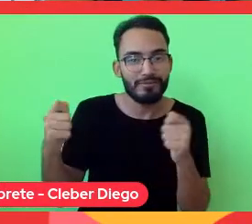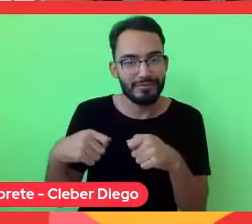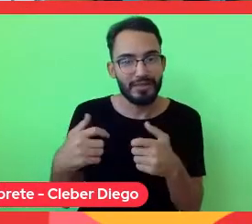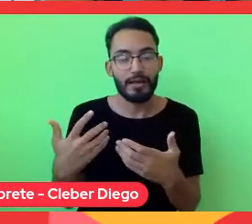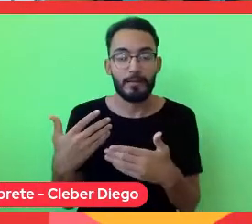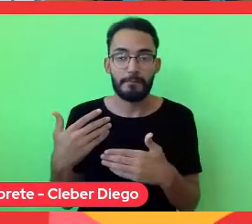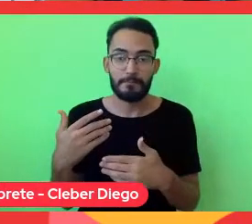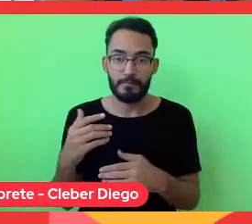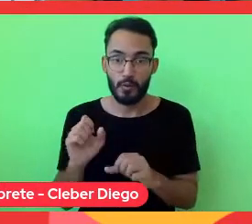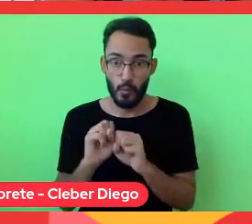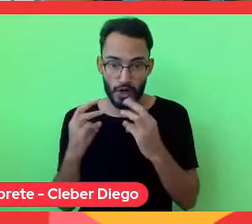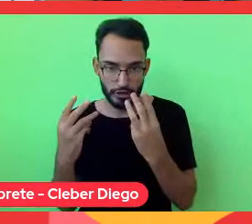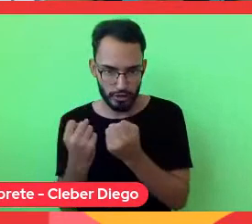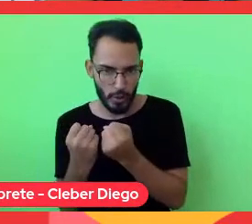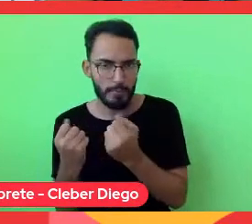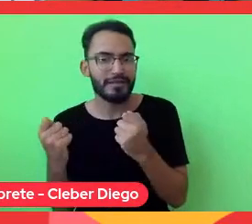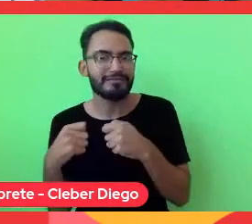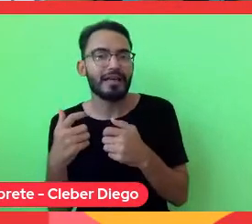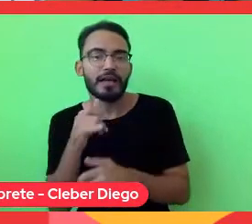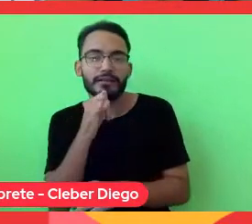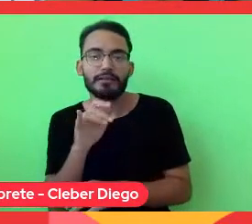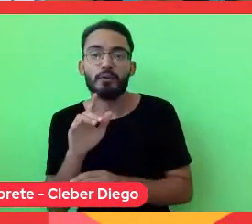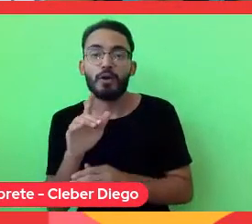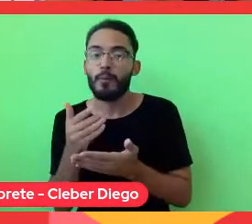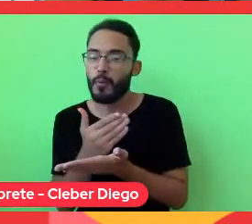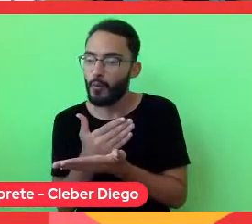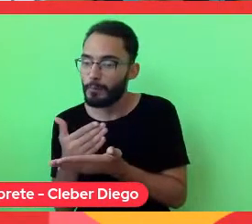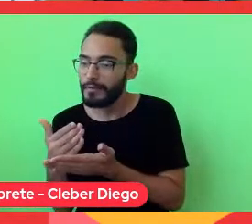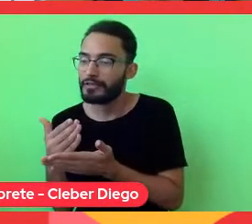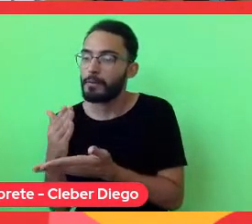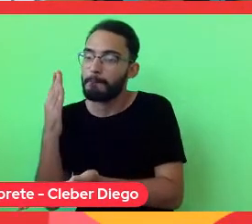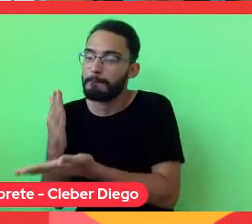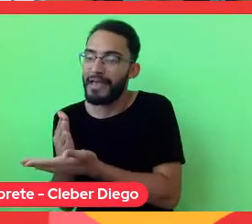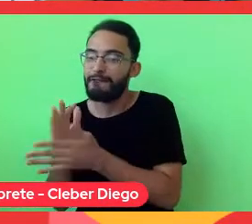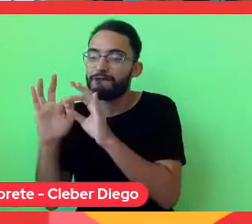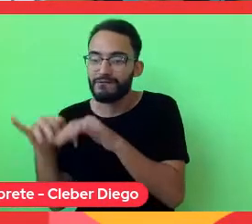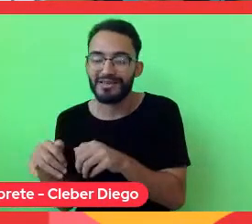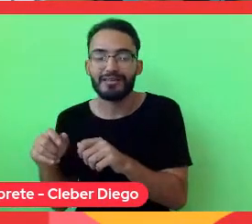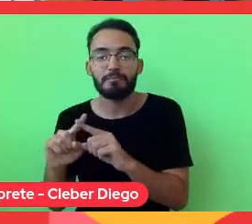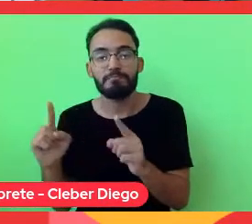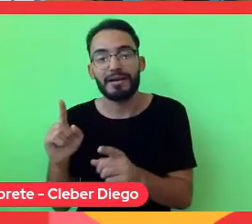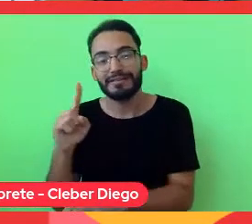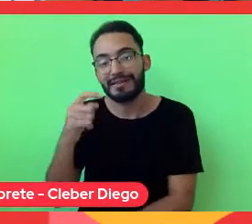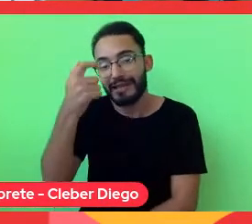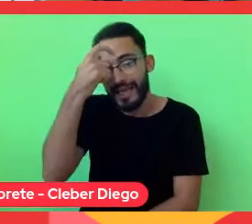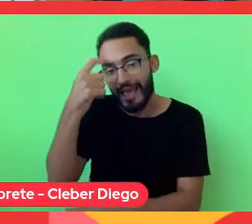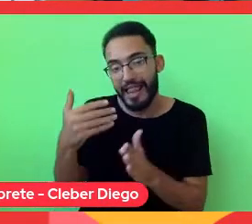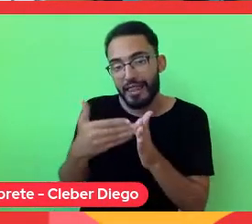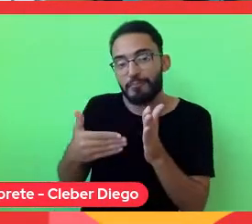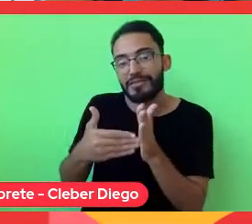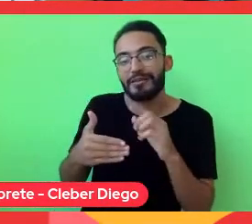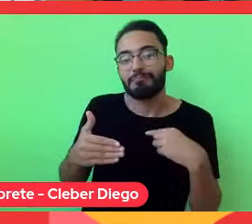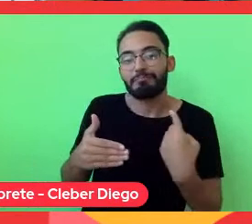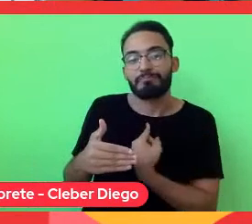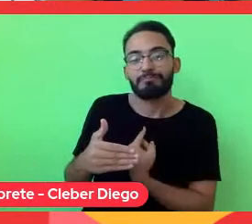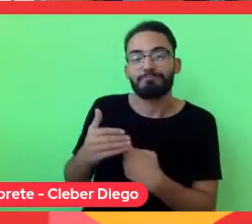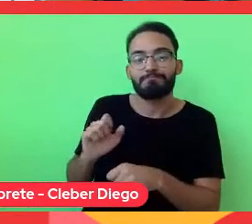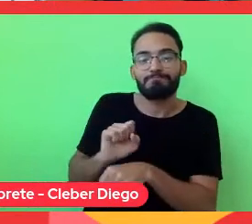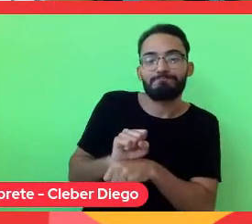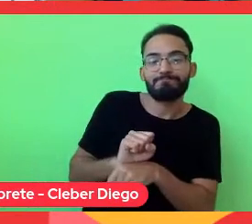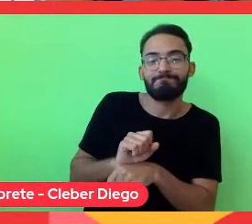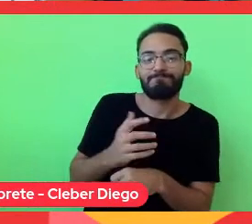O workshop pode ser o início, meio, fim, mas assim, são as crenças limitantes que nos param, né?